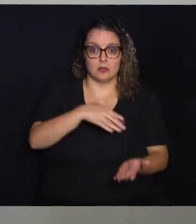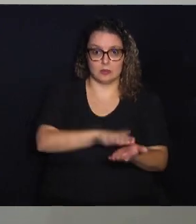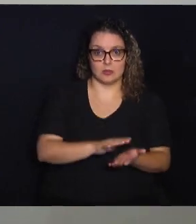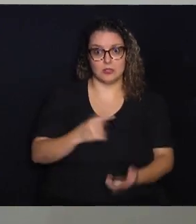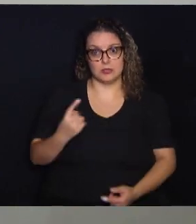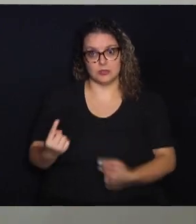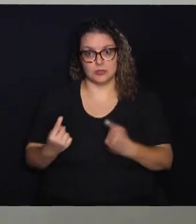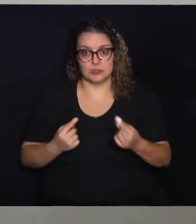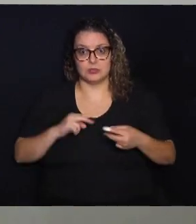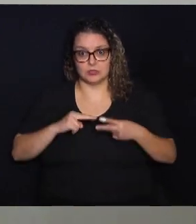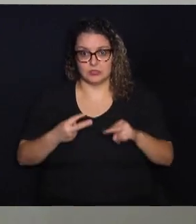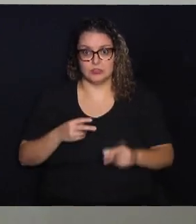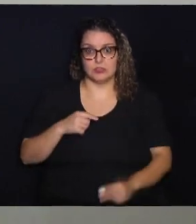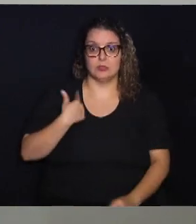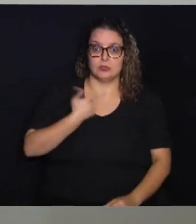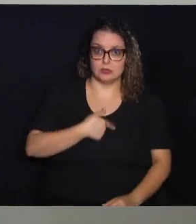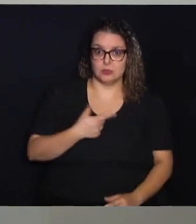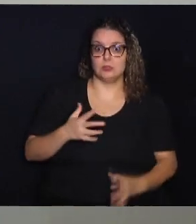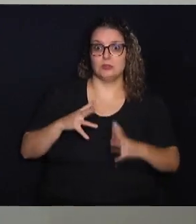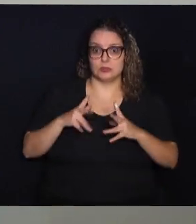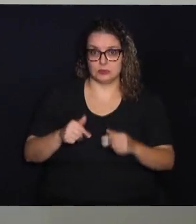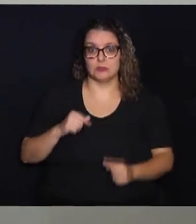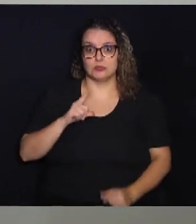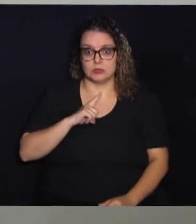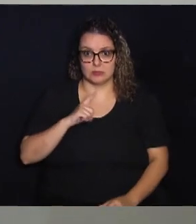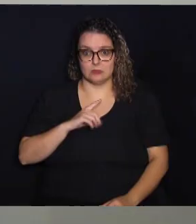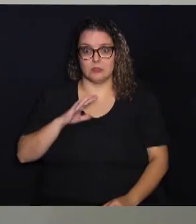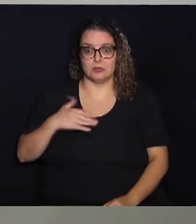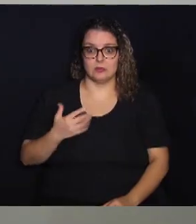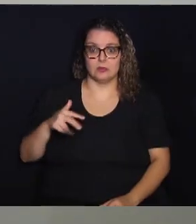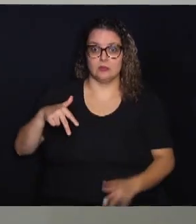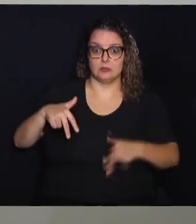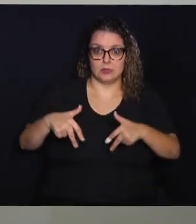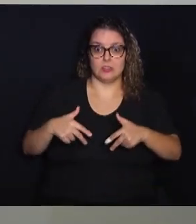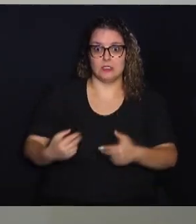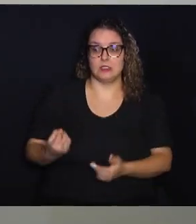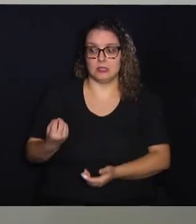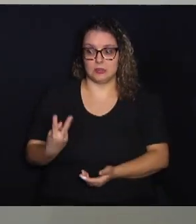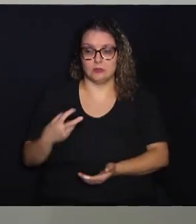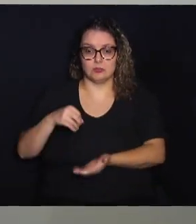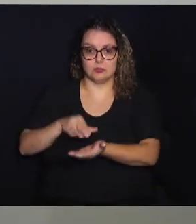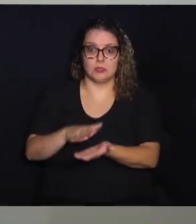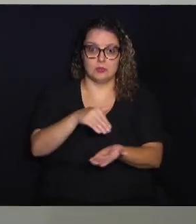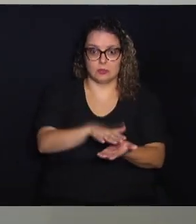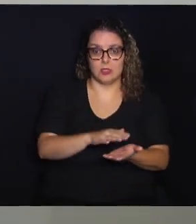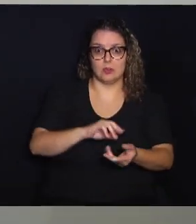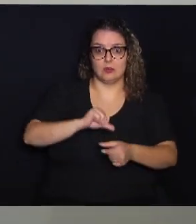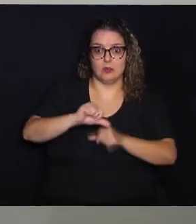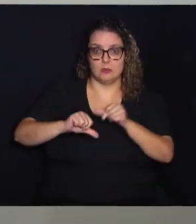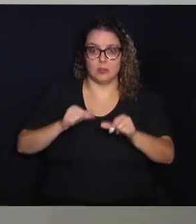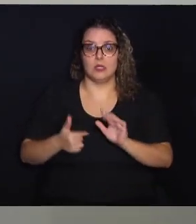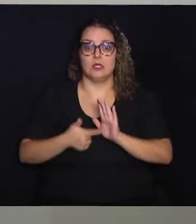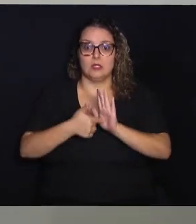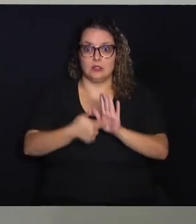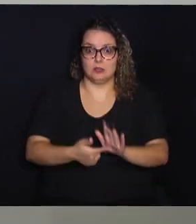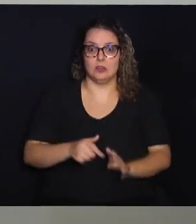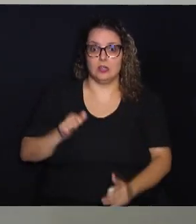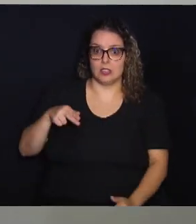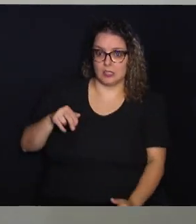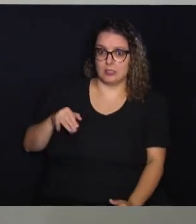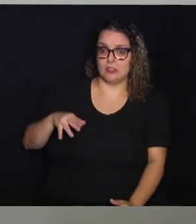gene, certo? E então, quando a pessoa tem as 2 cópias desse gene mutadas, ela vai apresentar a